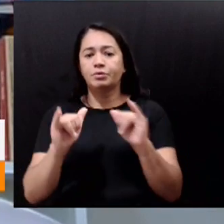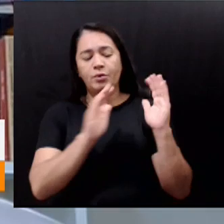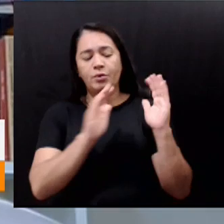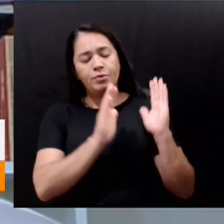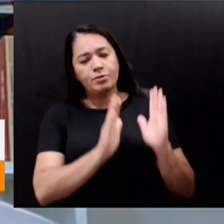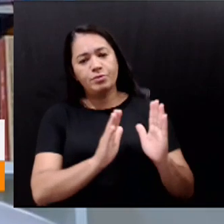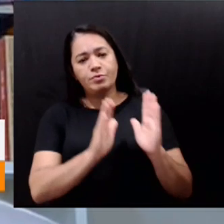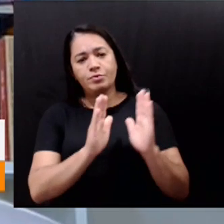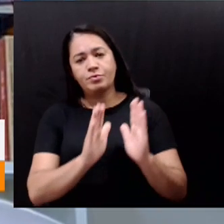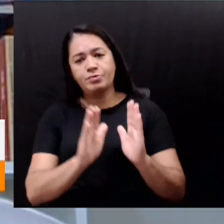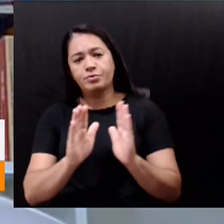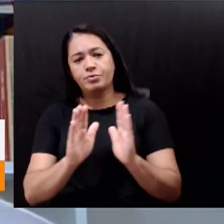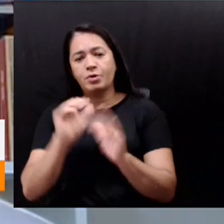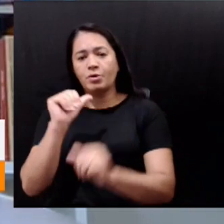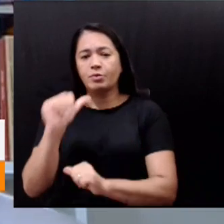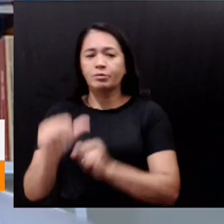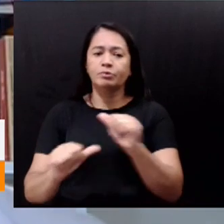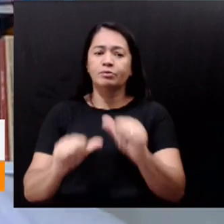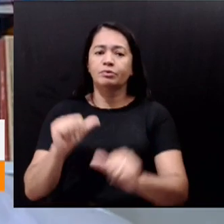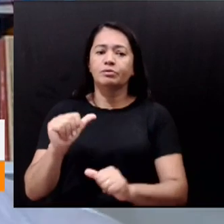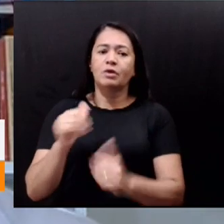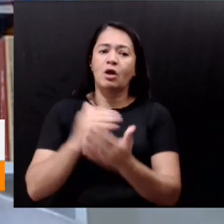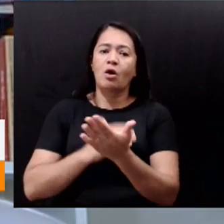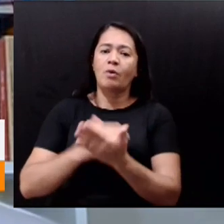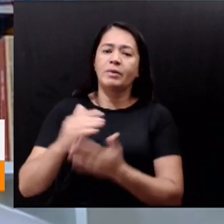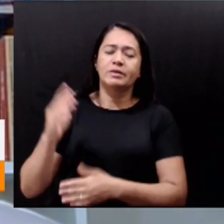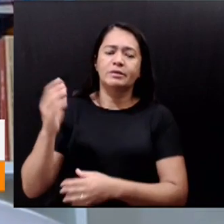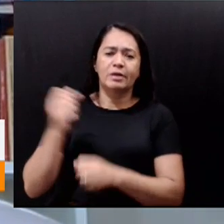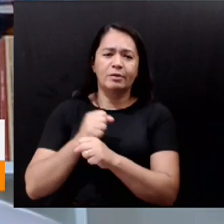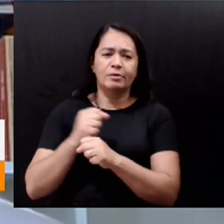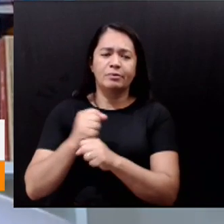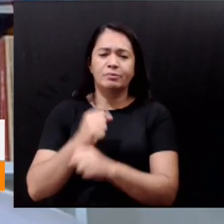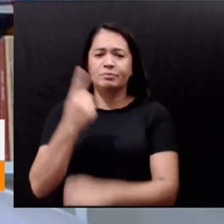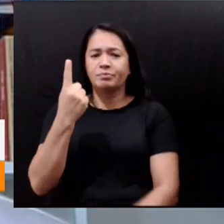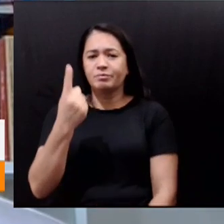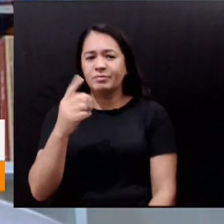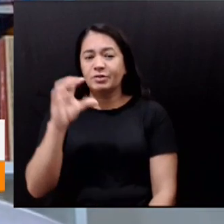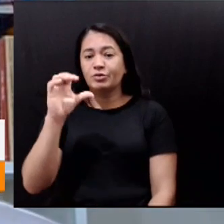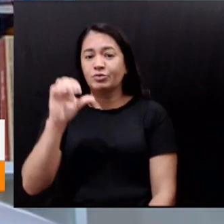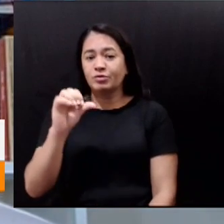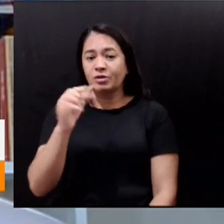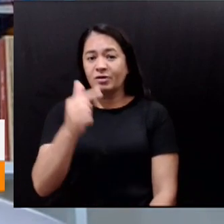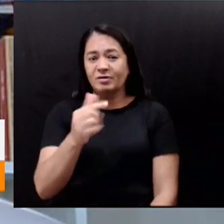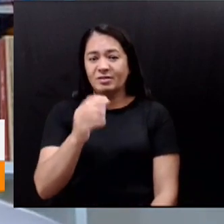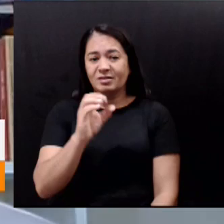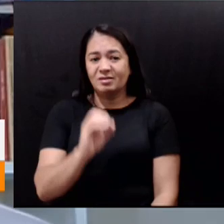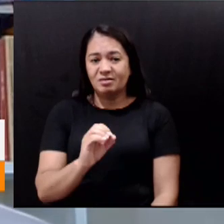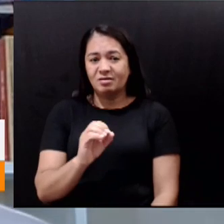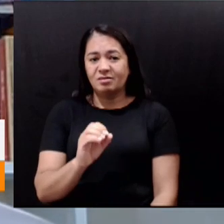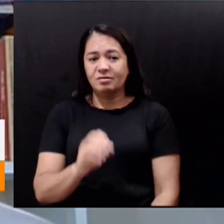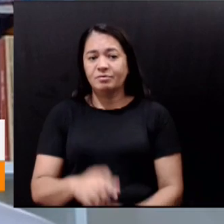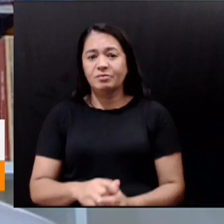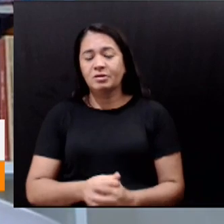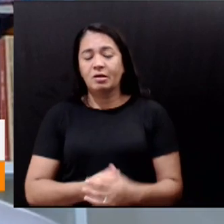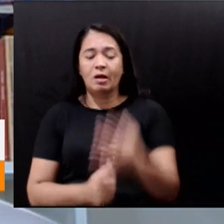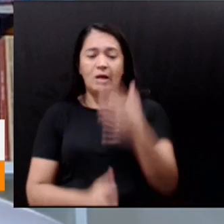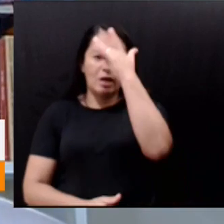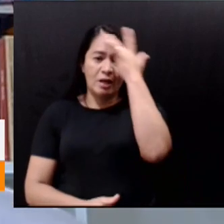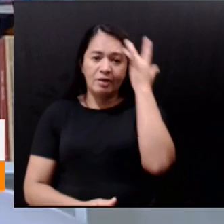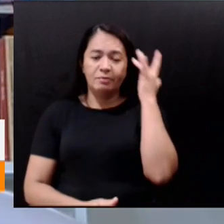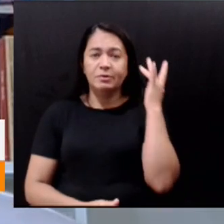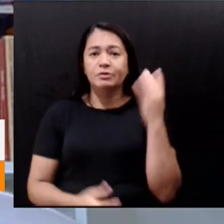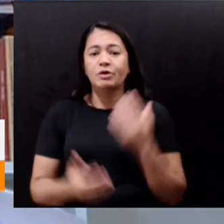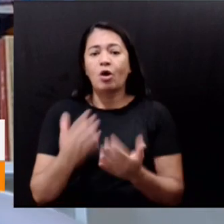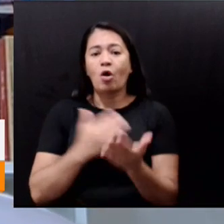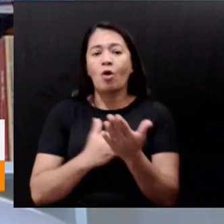transformação, começa lá na década de 70, acaba fragmentando cada vez mais, né, as pessoas. Então você começa a criar muitos